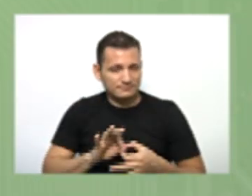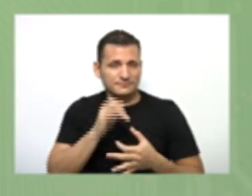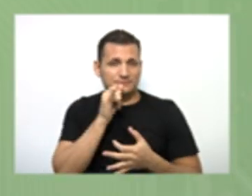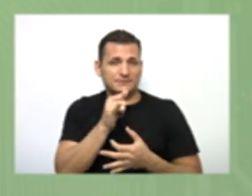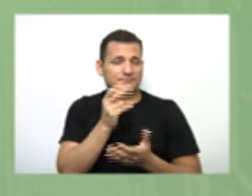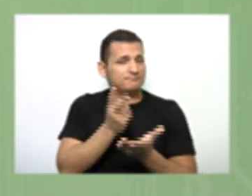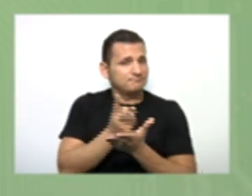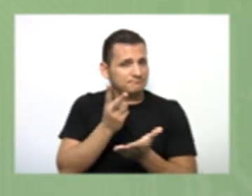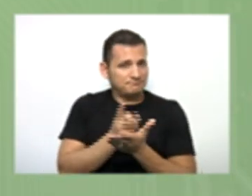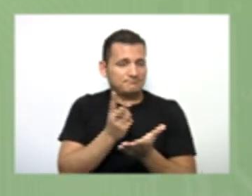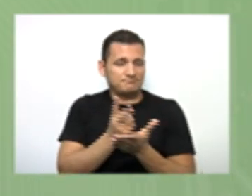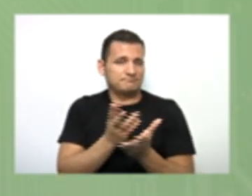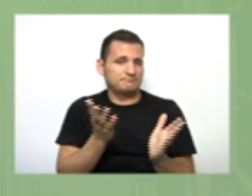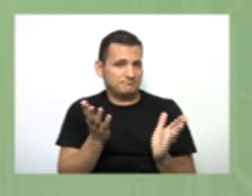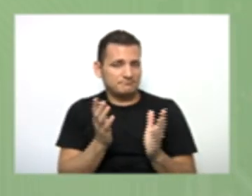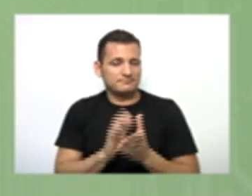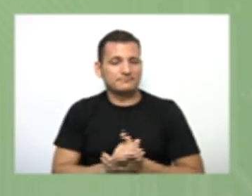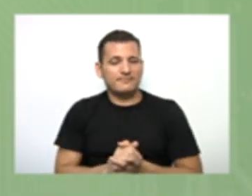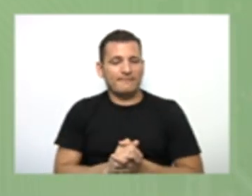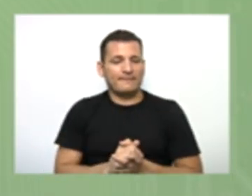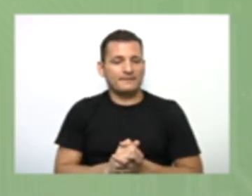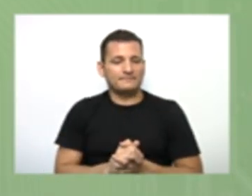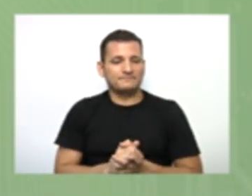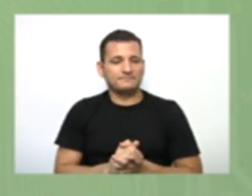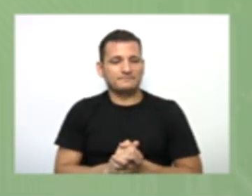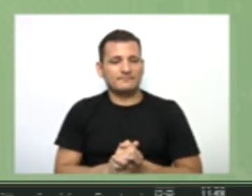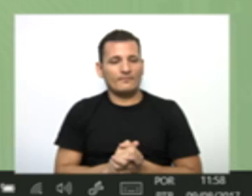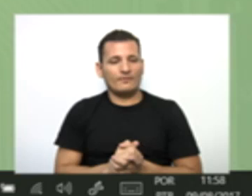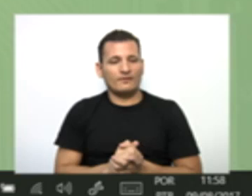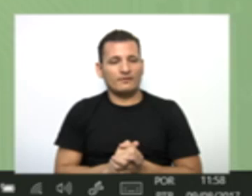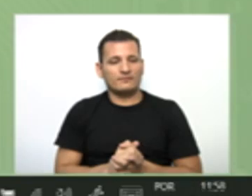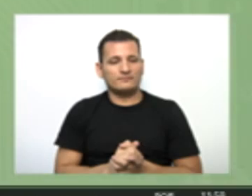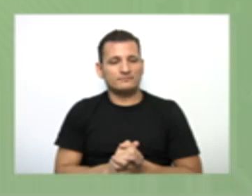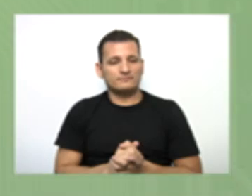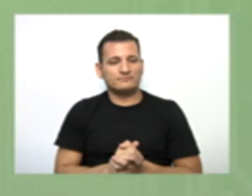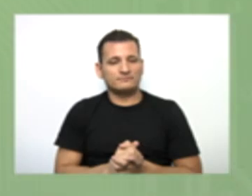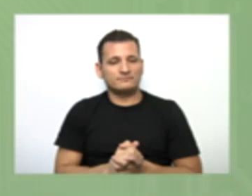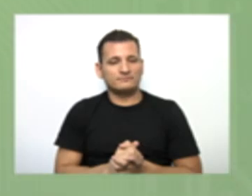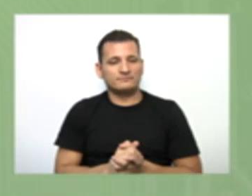mesmo sentido. Eu vou só mudar a cor da minha caneta aqui,